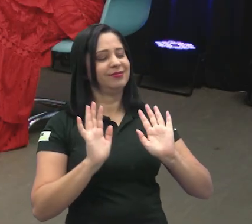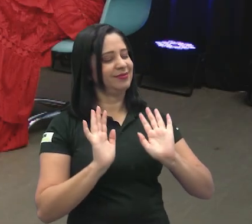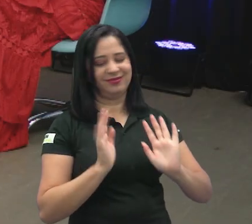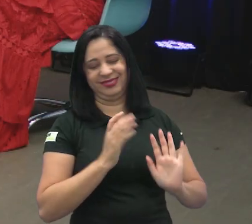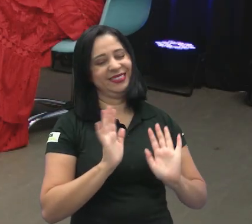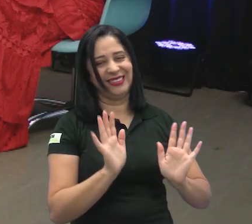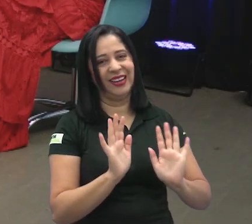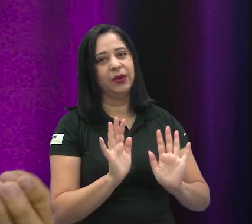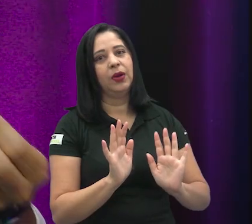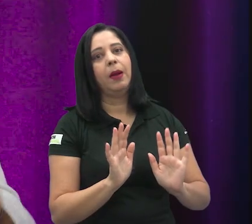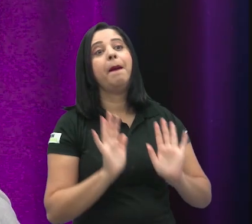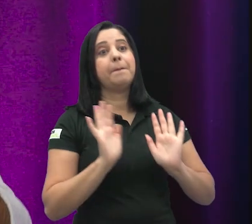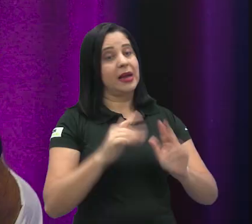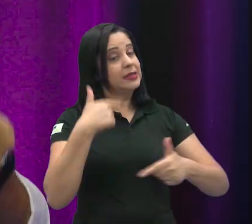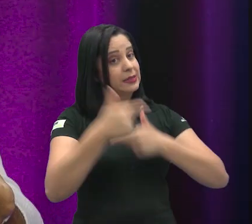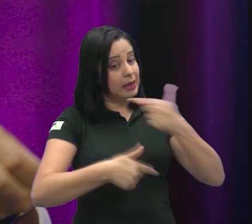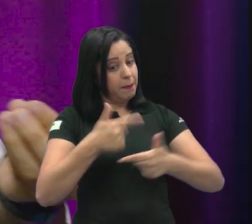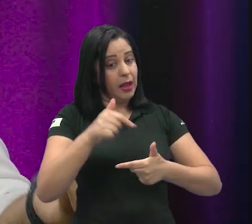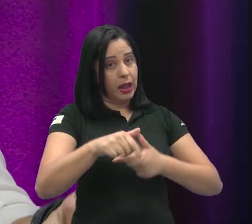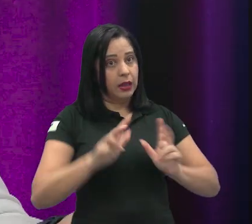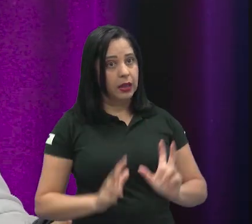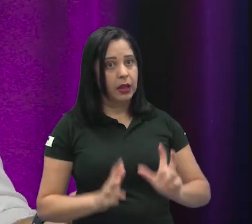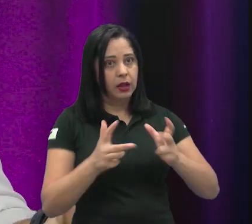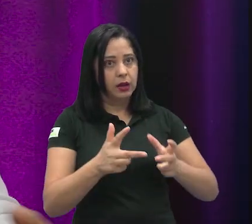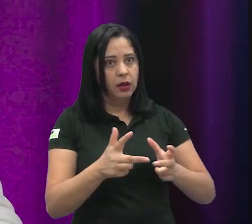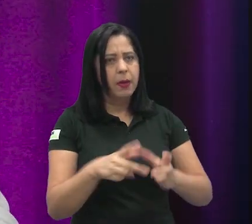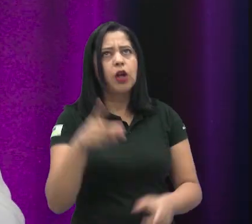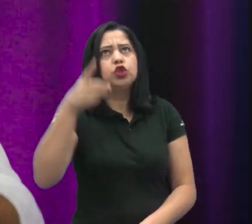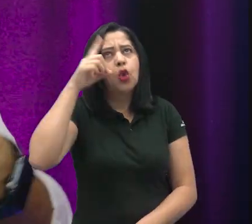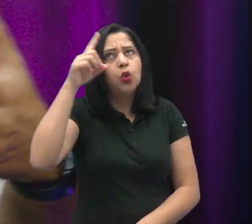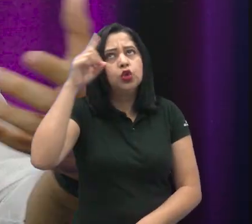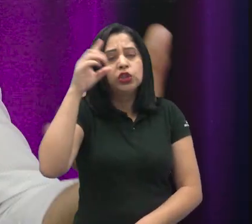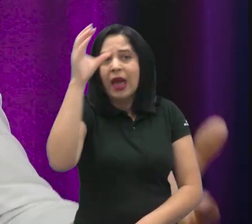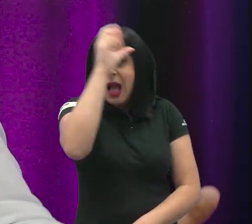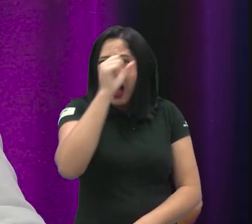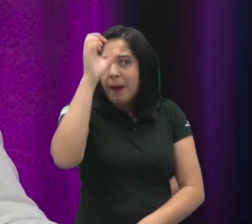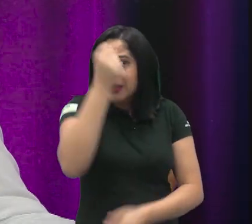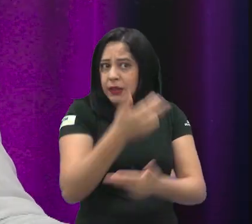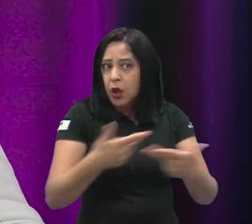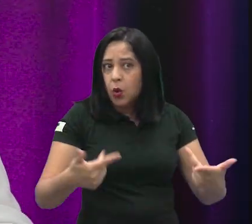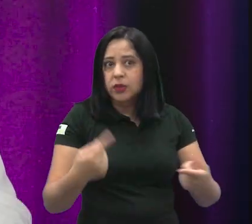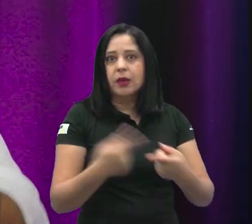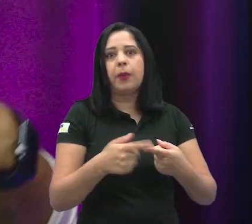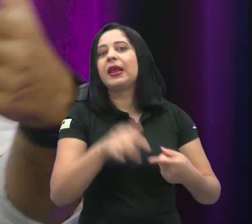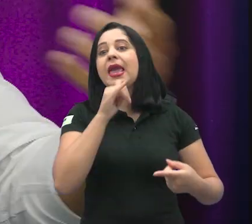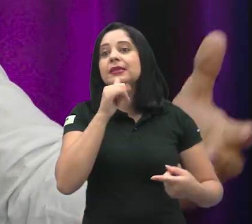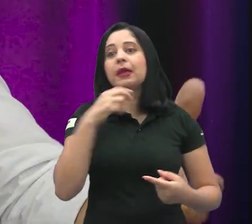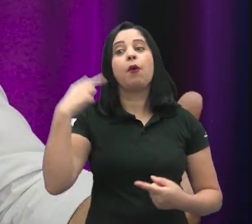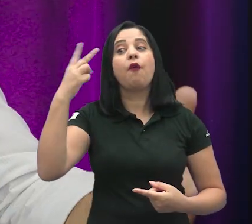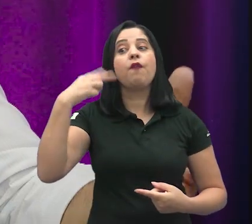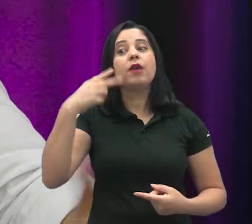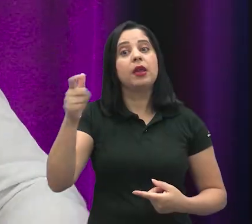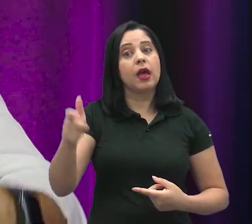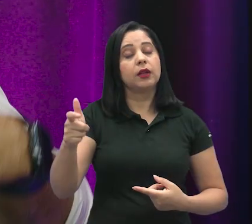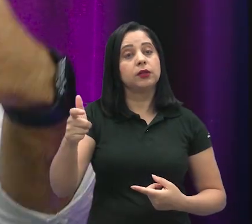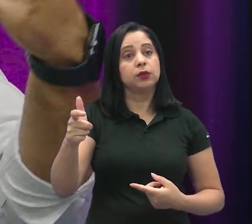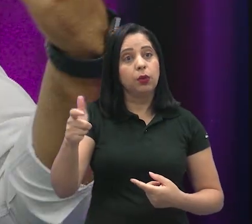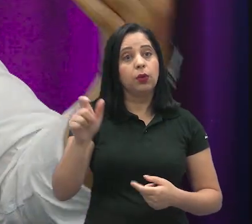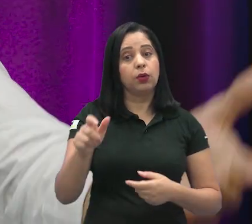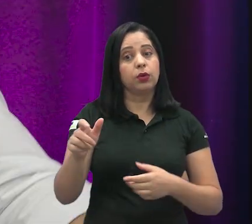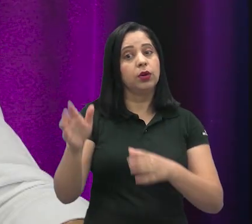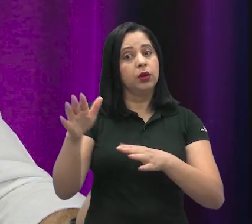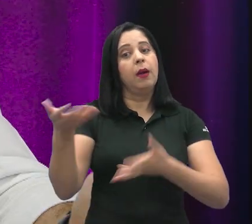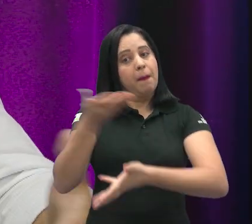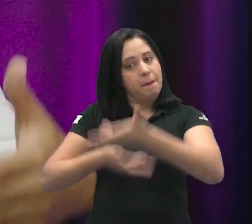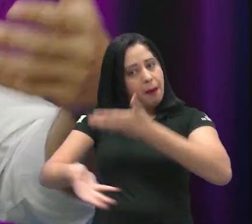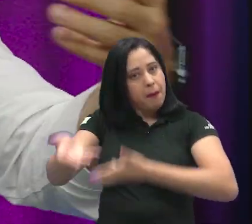política, trabalhar na Câmara é um aprendizado diário, sabe? Tanto com os novos vereadores que chegam, com os novos problemas da cidade, com o